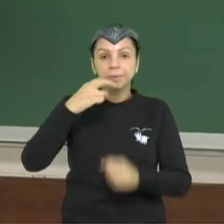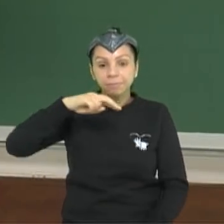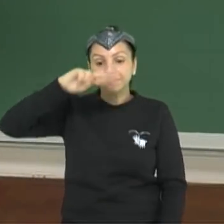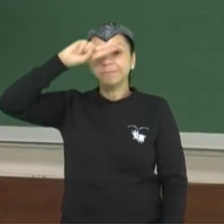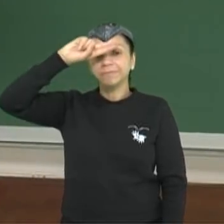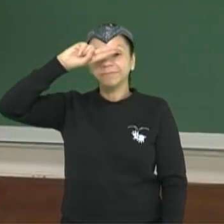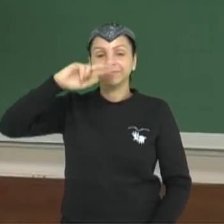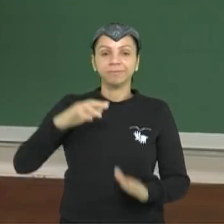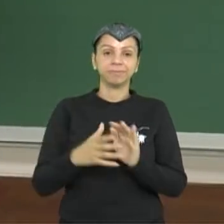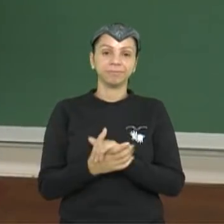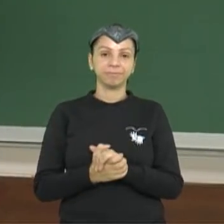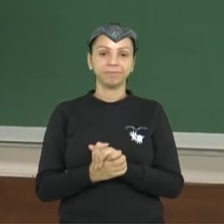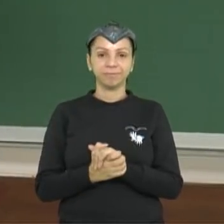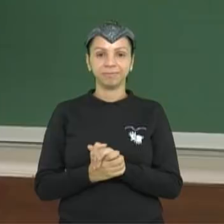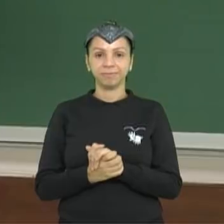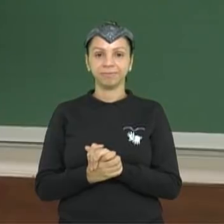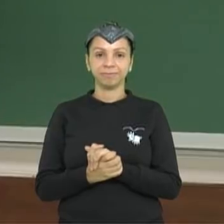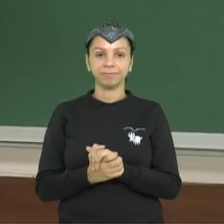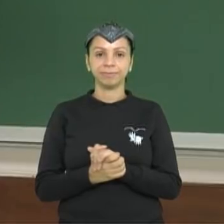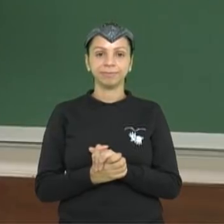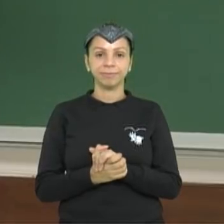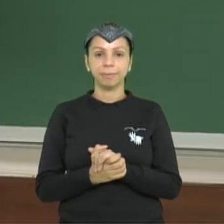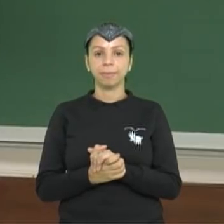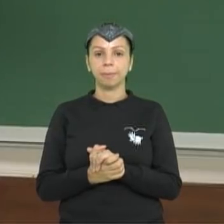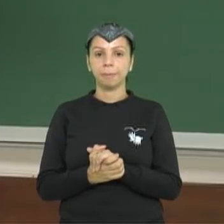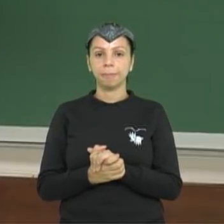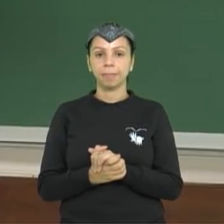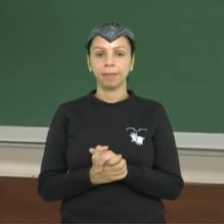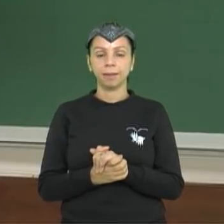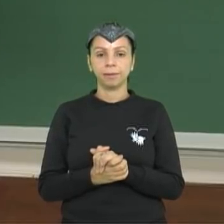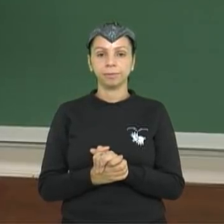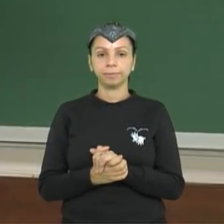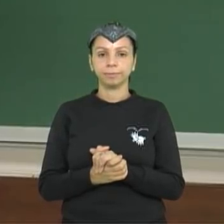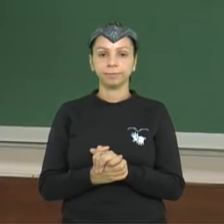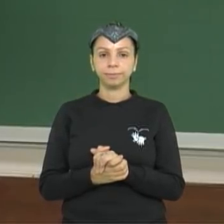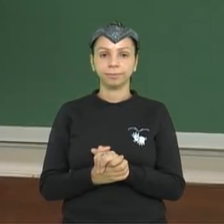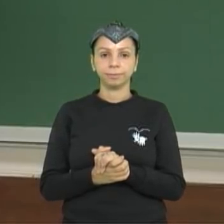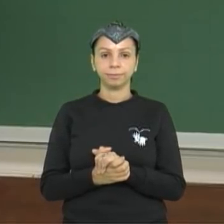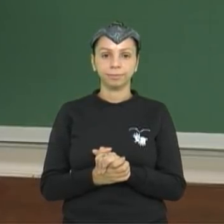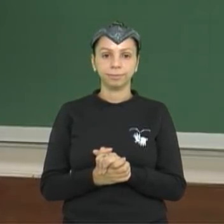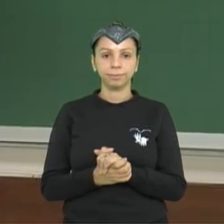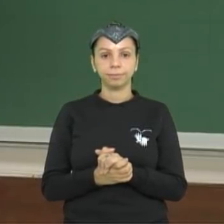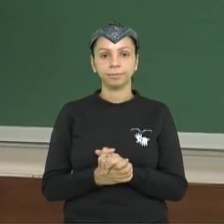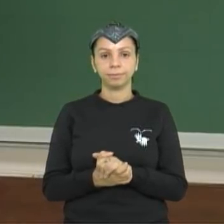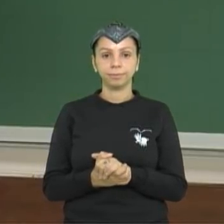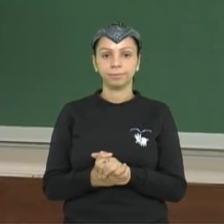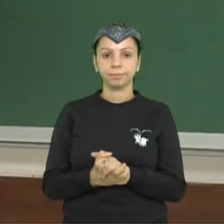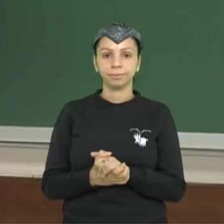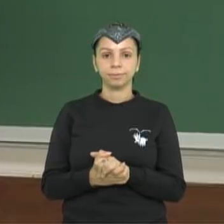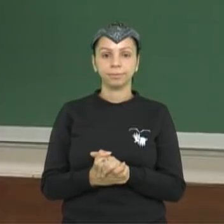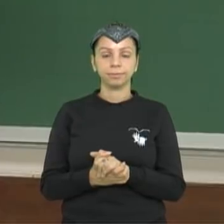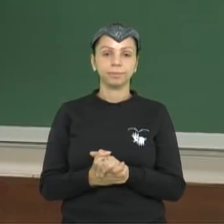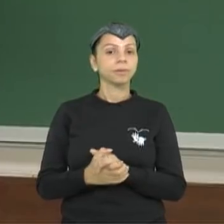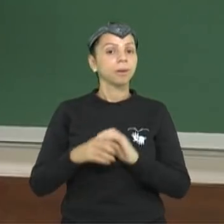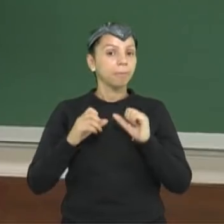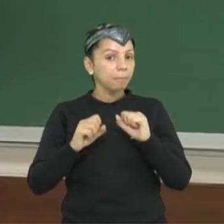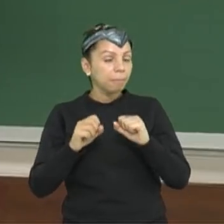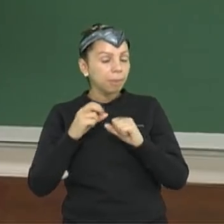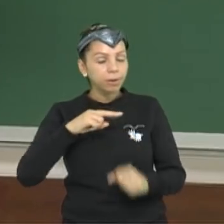ficar. Don't worry, I can be invisible. Estar, ser, poder